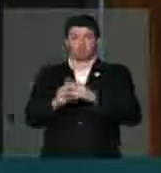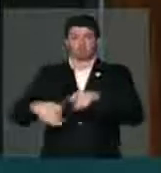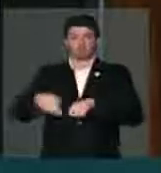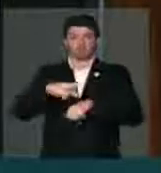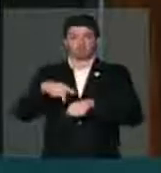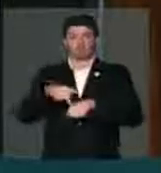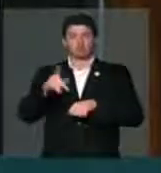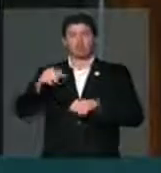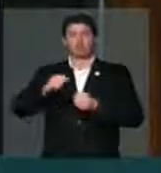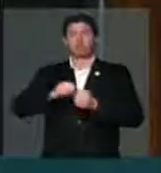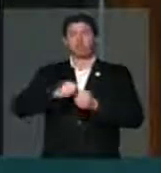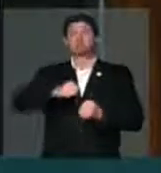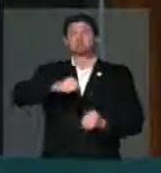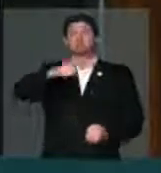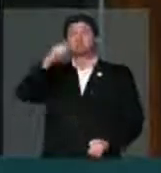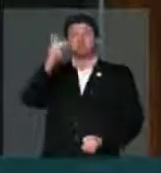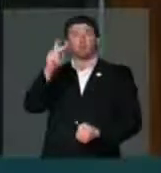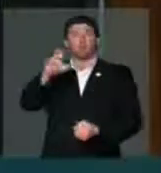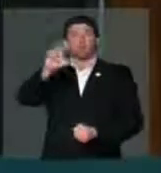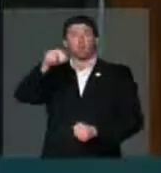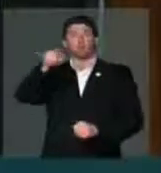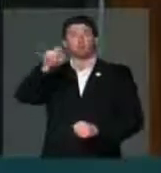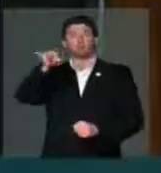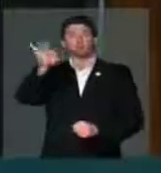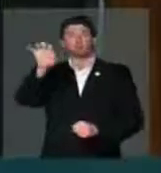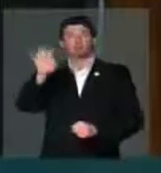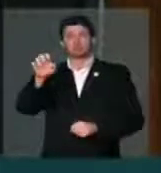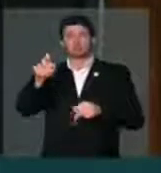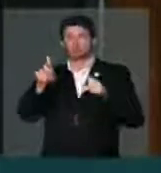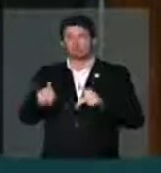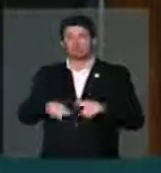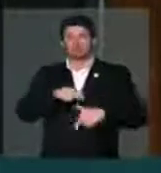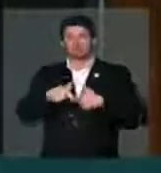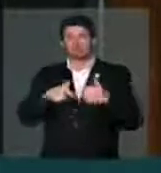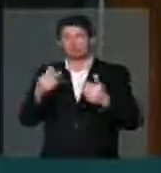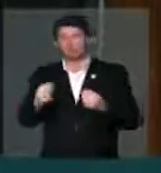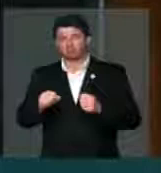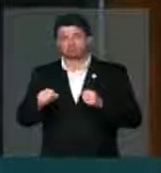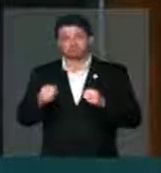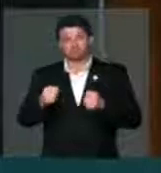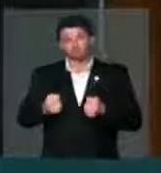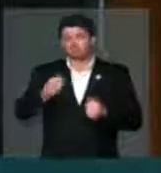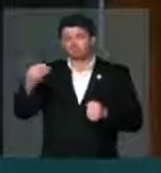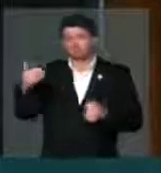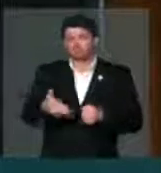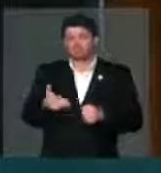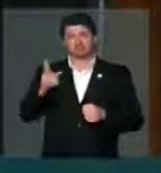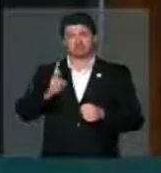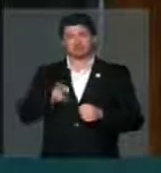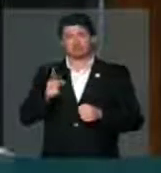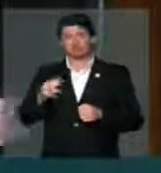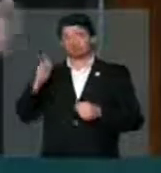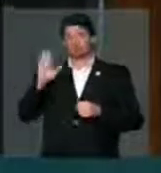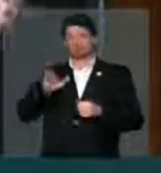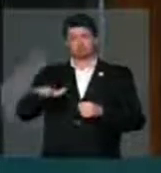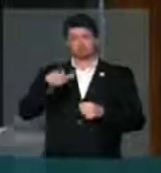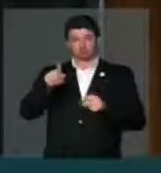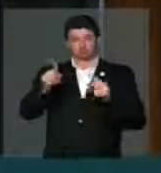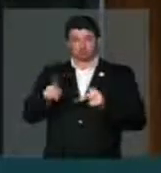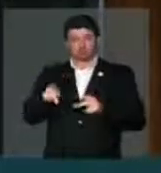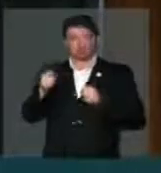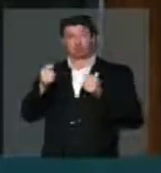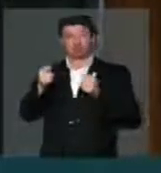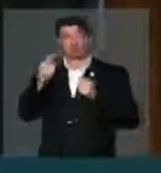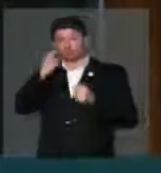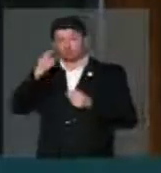que é um continente, um povo trabalhador, um povo participativo, um povo que todas as vezes que foi chamado a